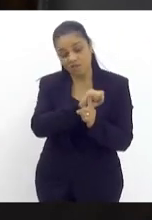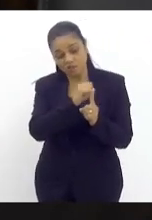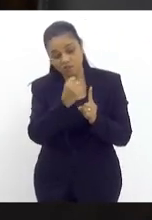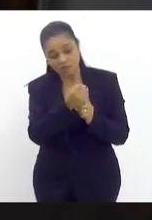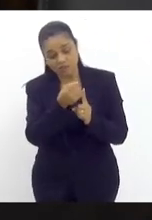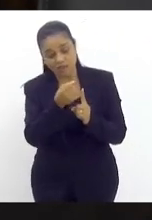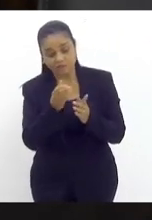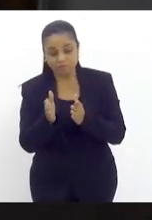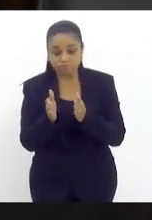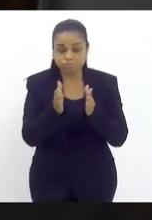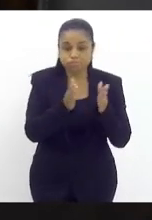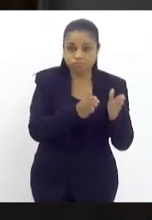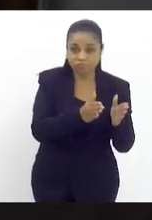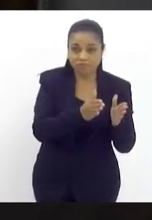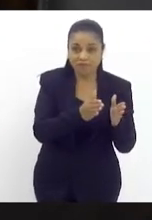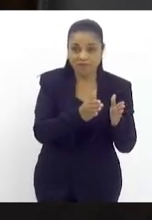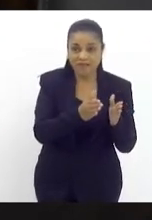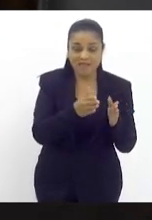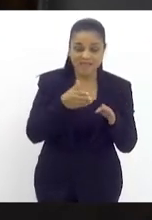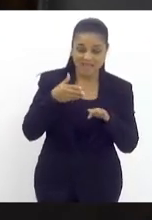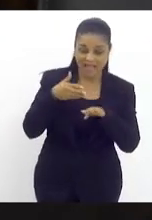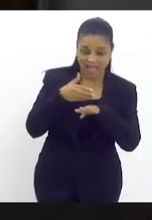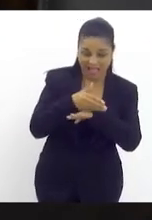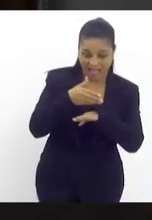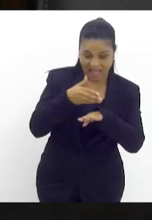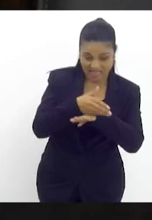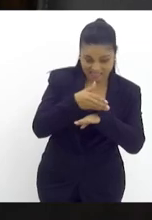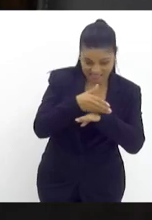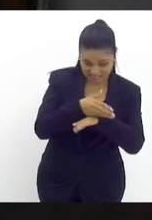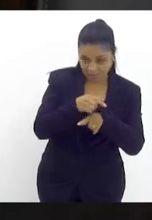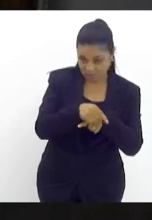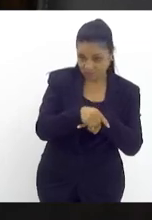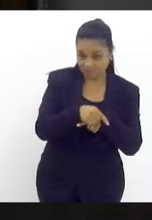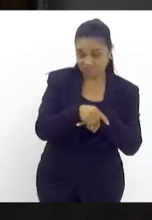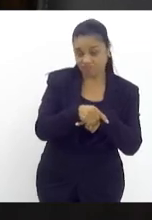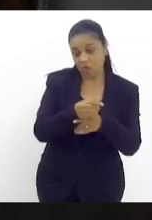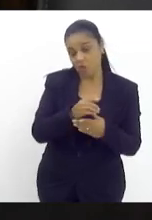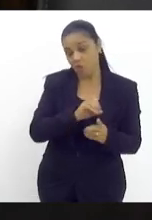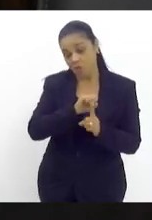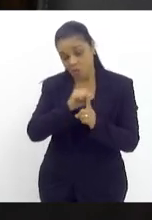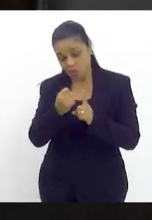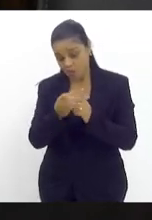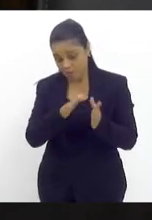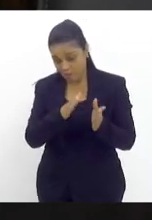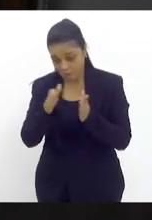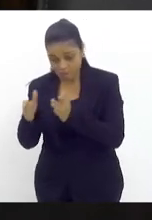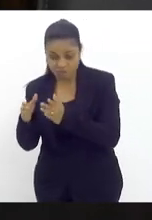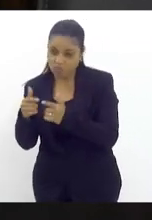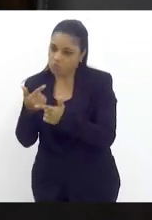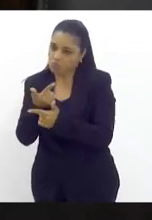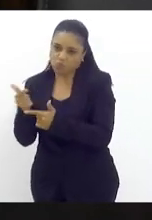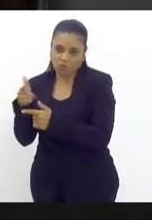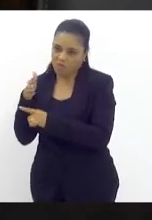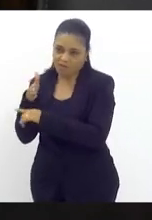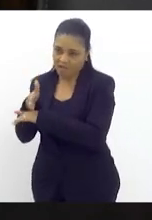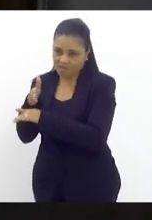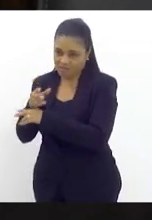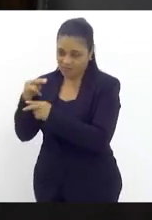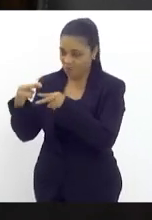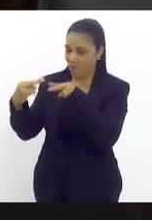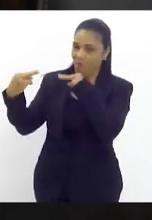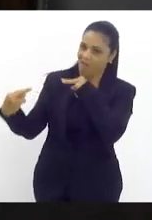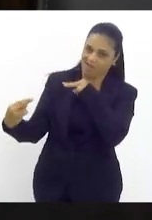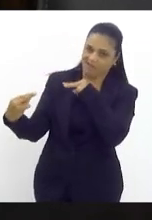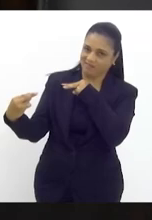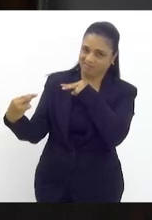tem, né, que teve acesso a isso, porque uma parte da sociedade não teve acesso, né, às aulas online. A gente sabe